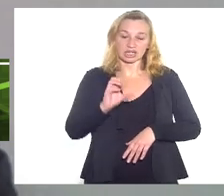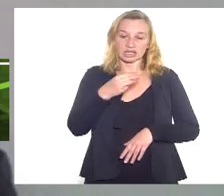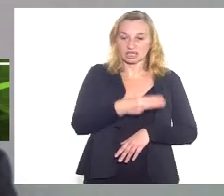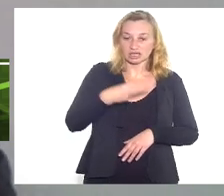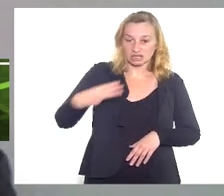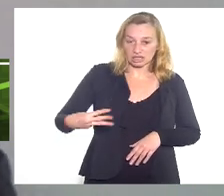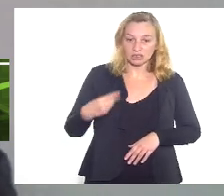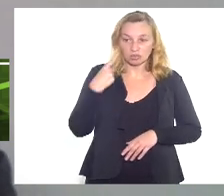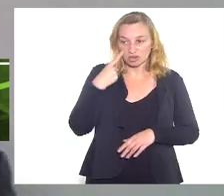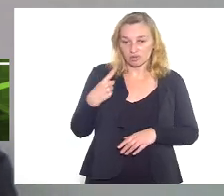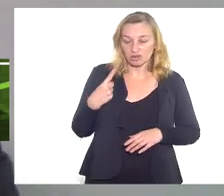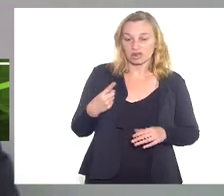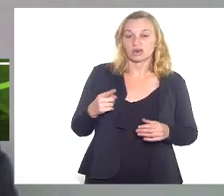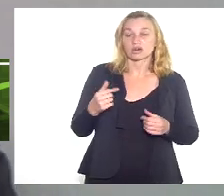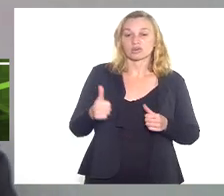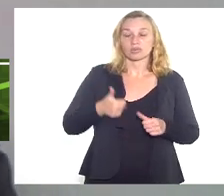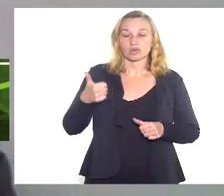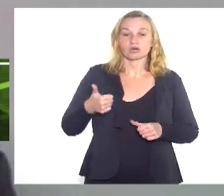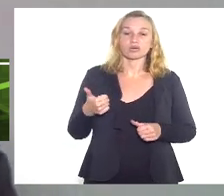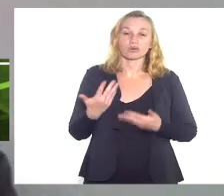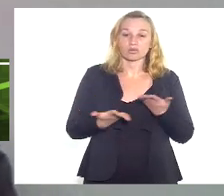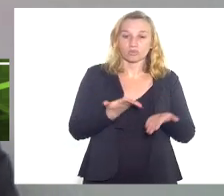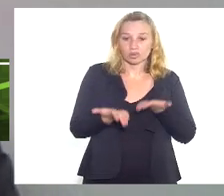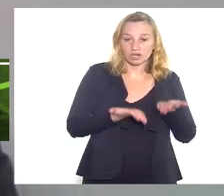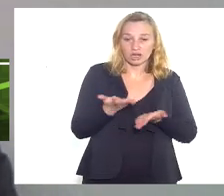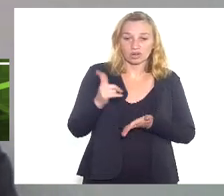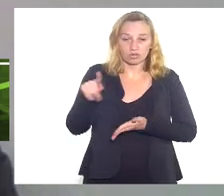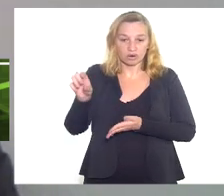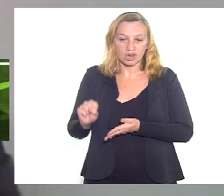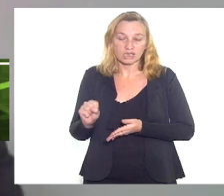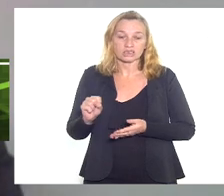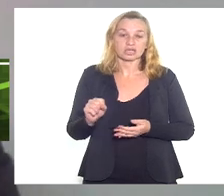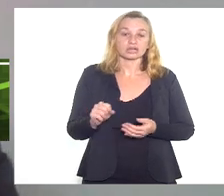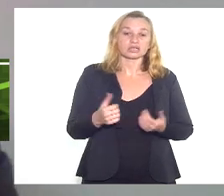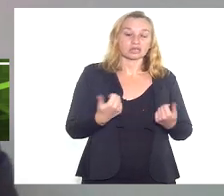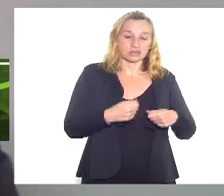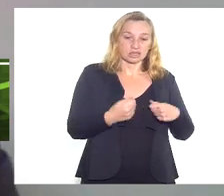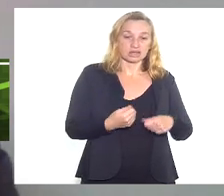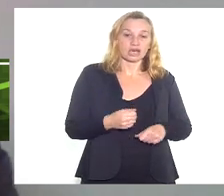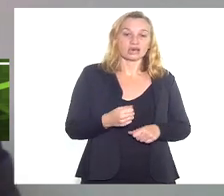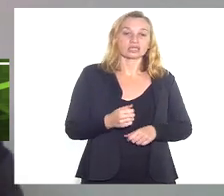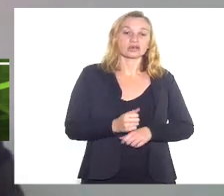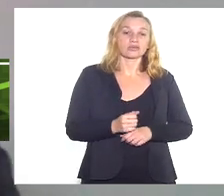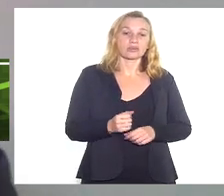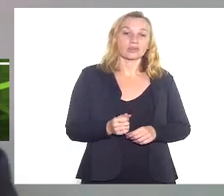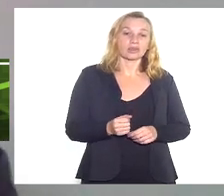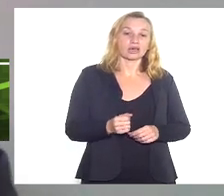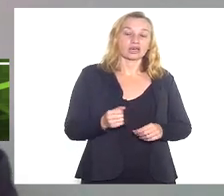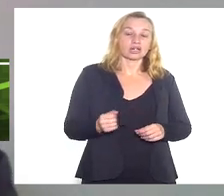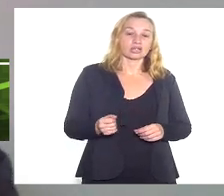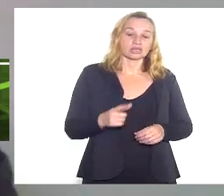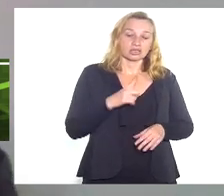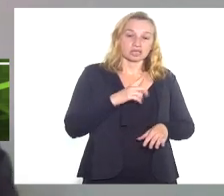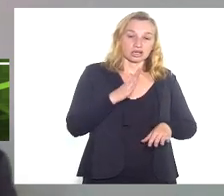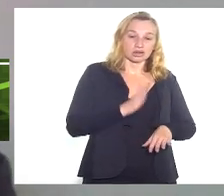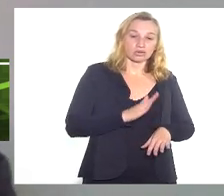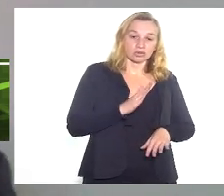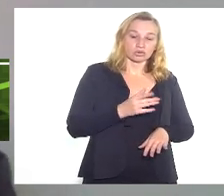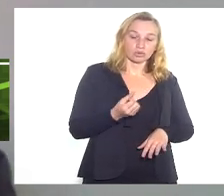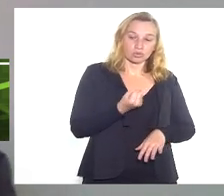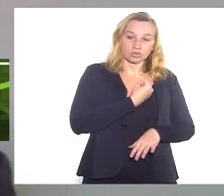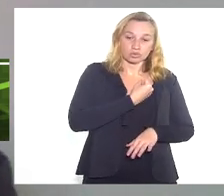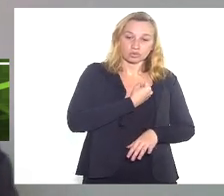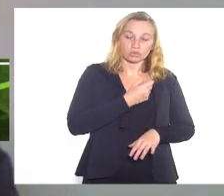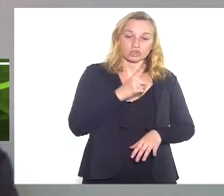escoar esse gás, e para o campo de peregrino a necessidade é distinta, é de trazer um acréscimo de gás para sua própria geração